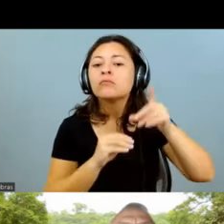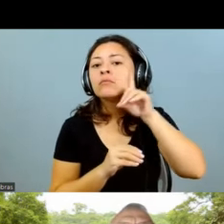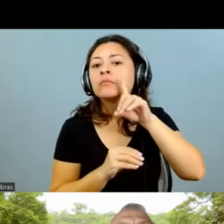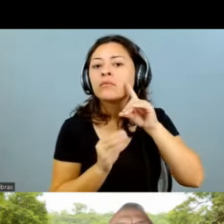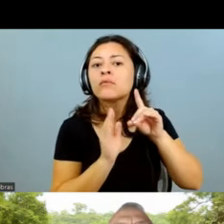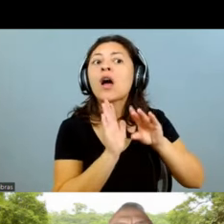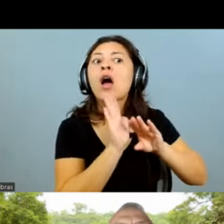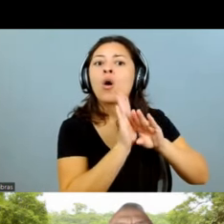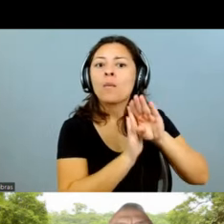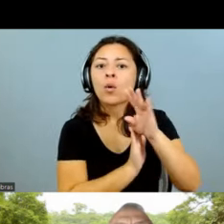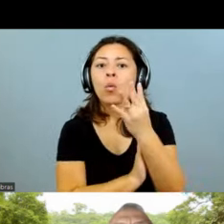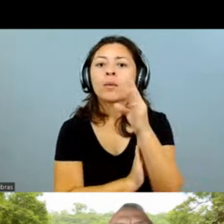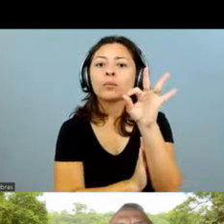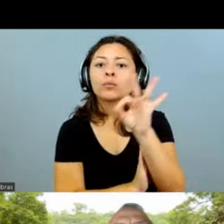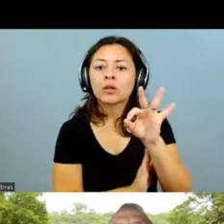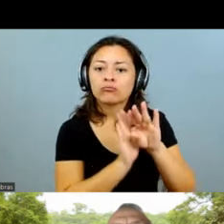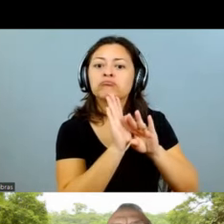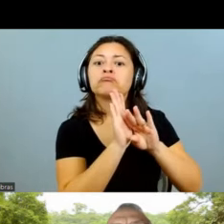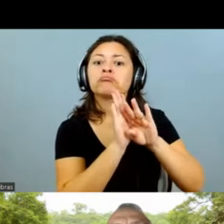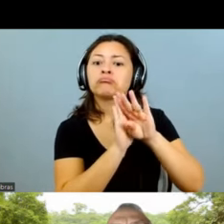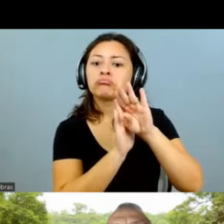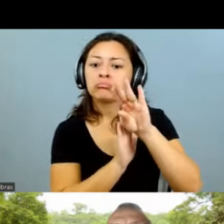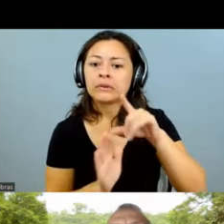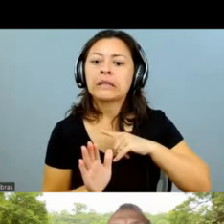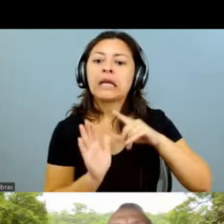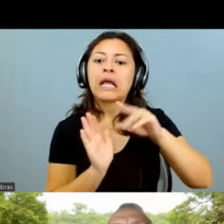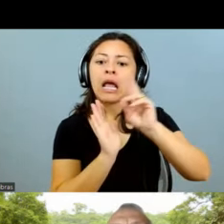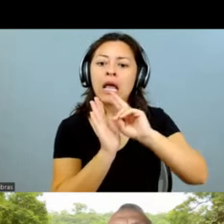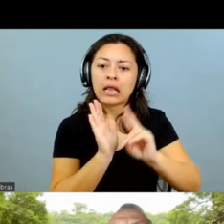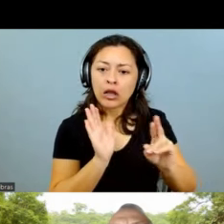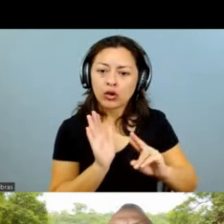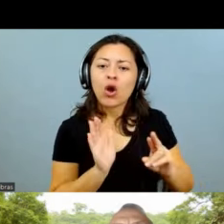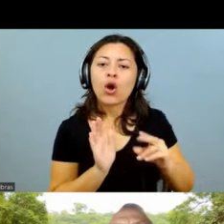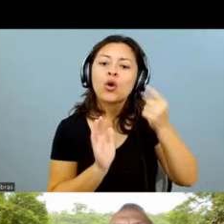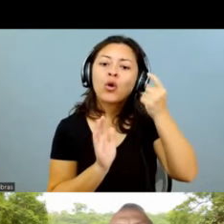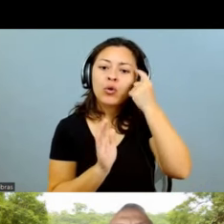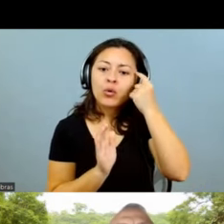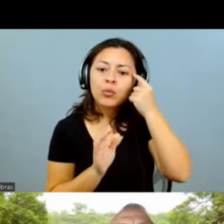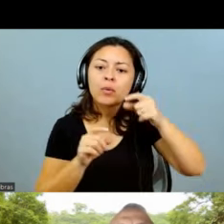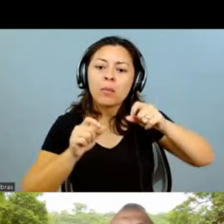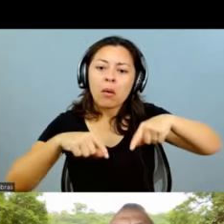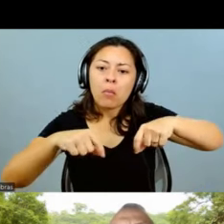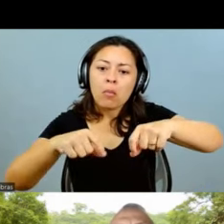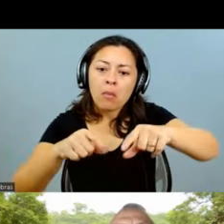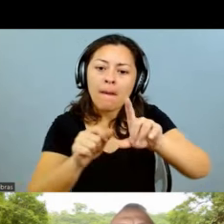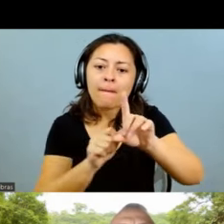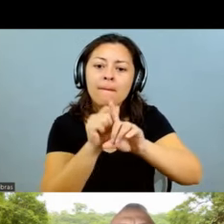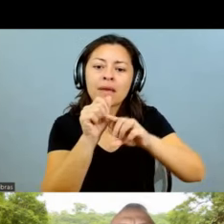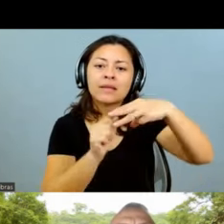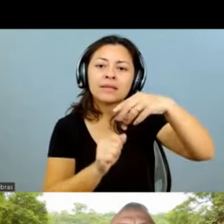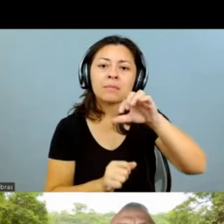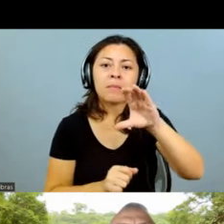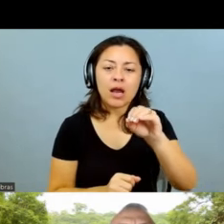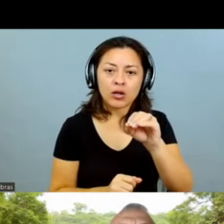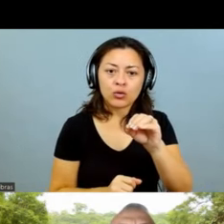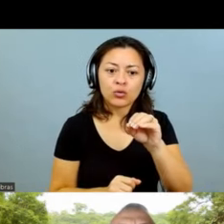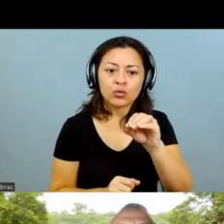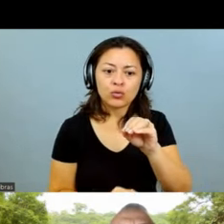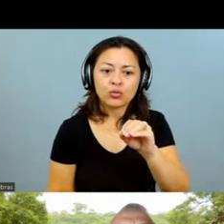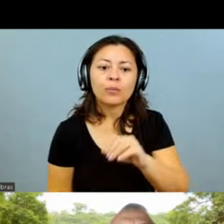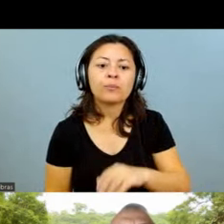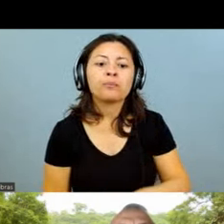4% segundo o relatório de perspectiva de plantil divulgado em março de 24 pelo